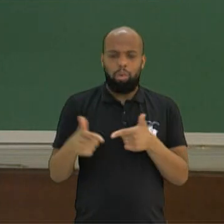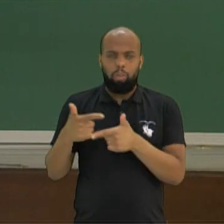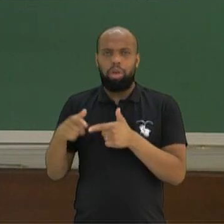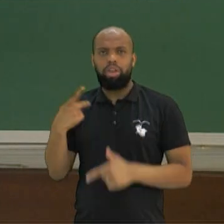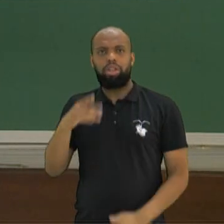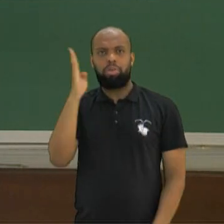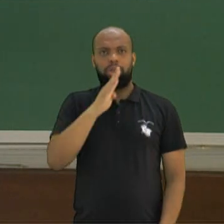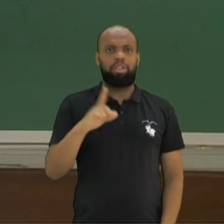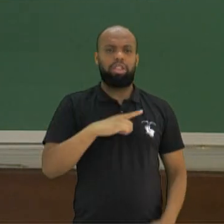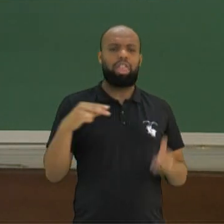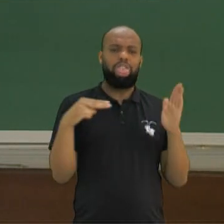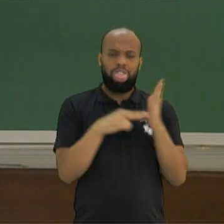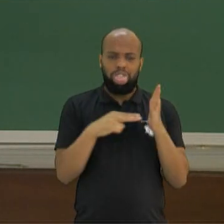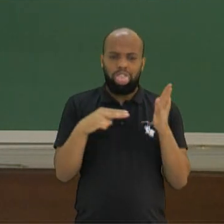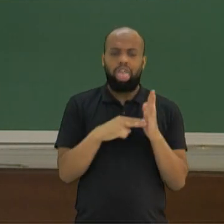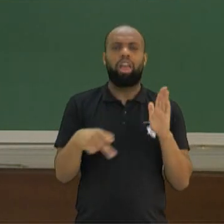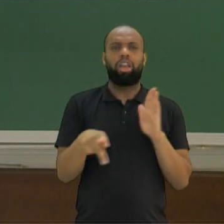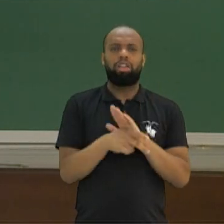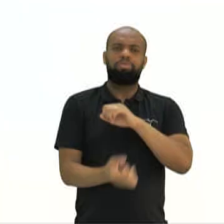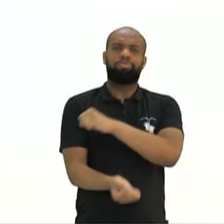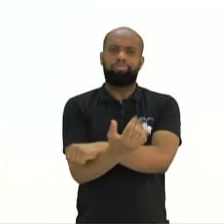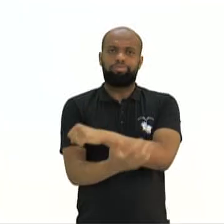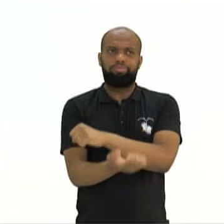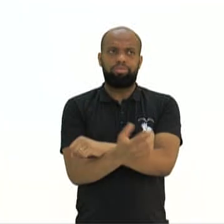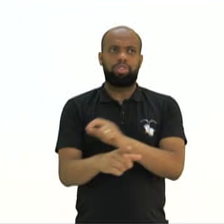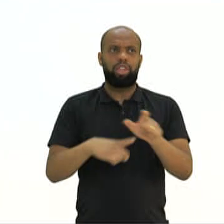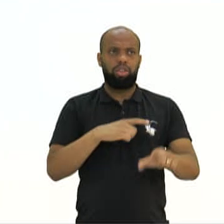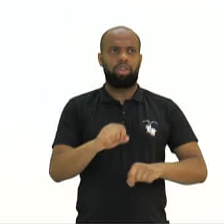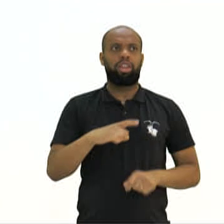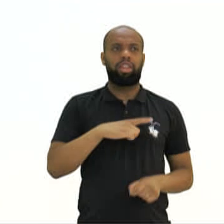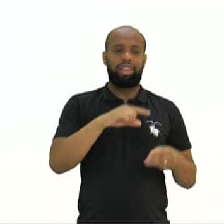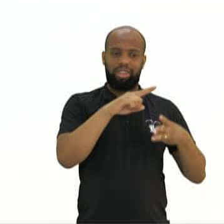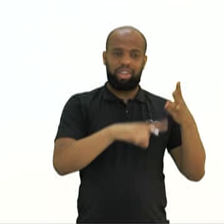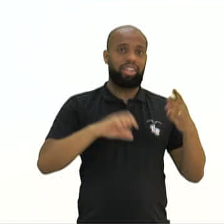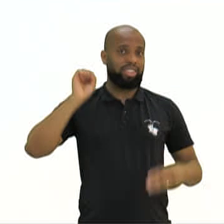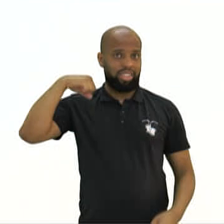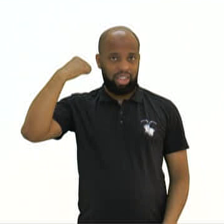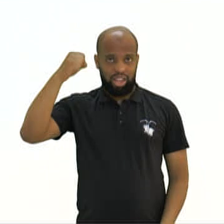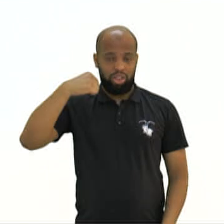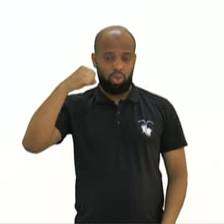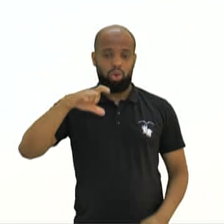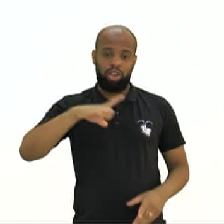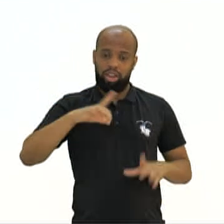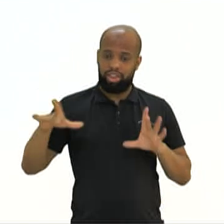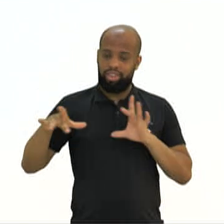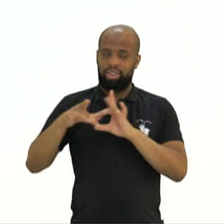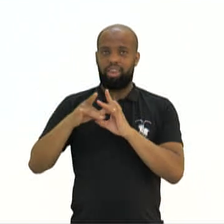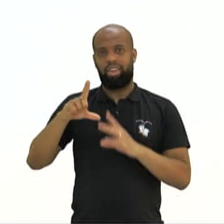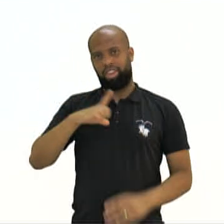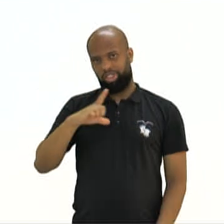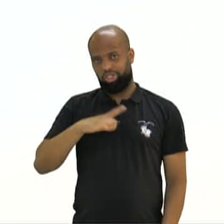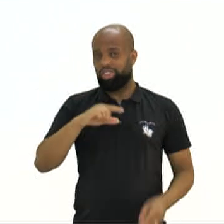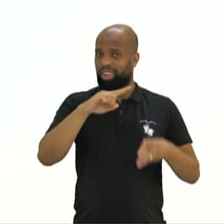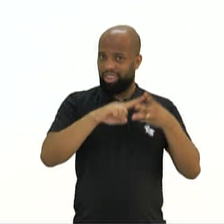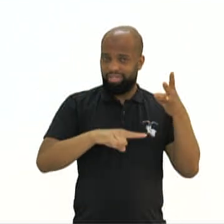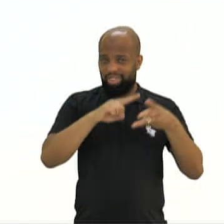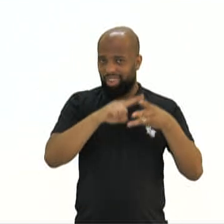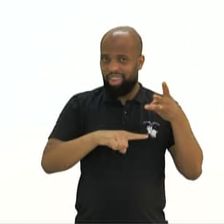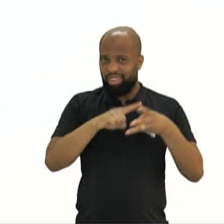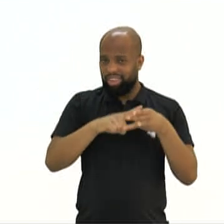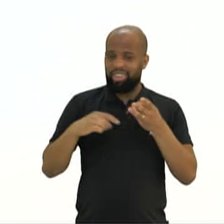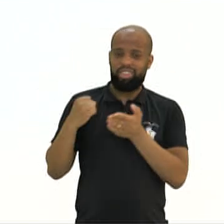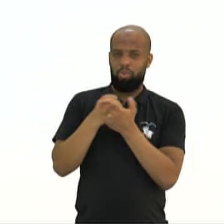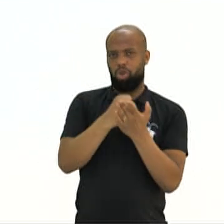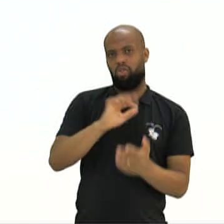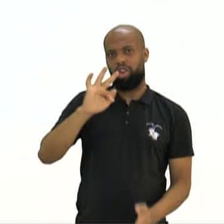Brasil, essas denúncias de corrupção, com 3 importantes senadores da base aliada, Jader Barbalho, Antônio Carlos Magalhães